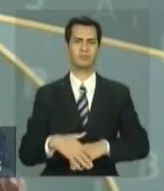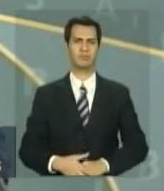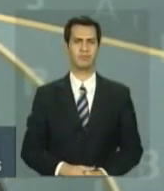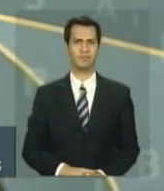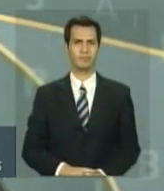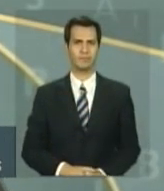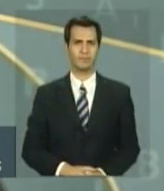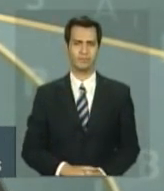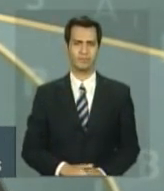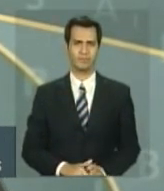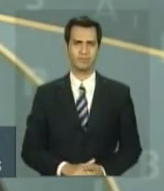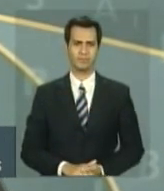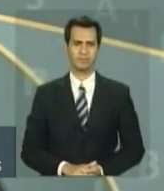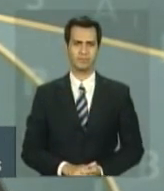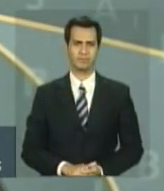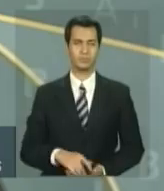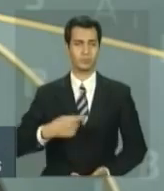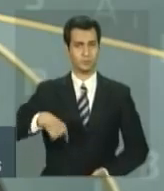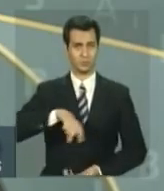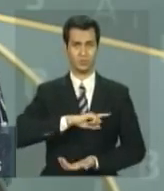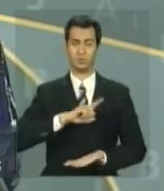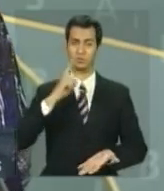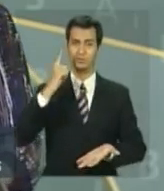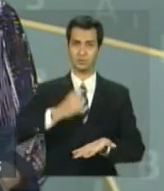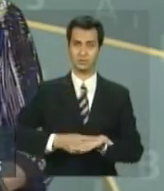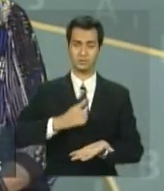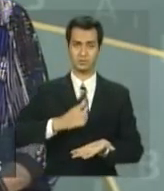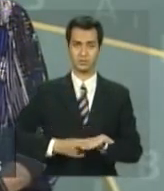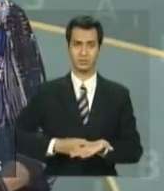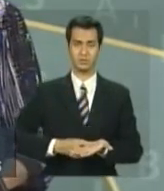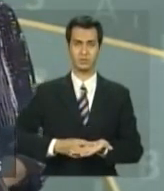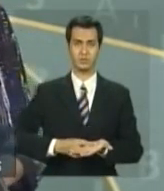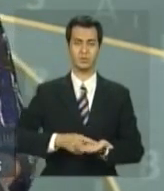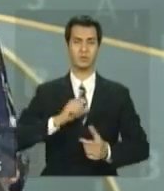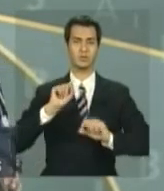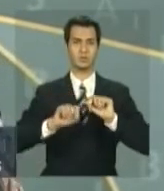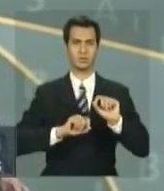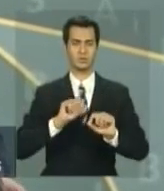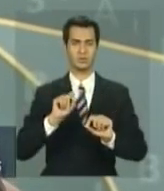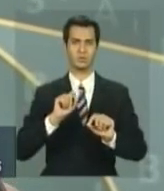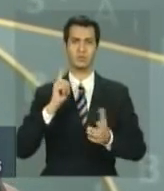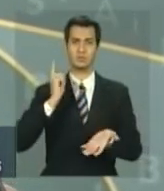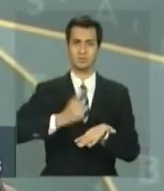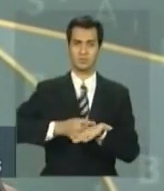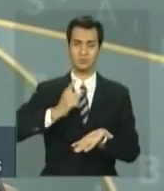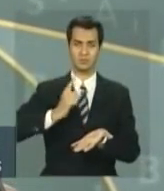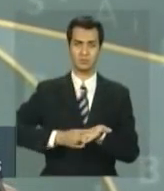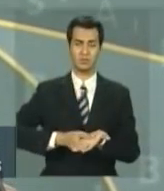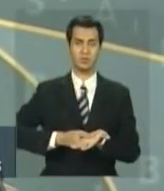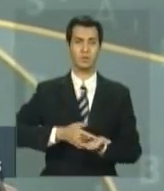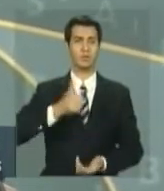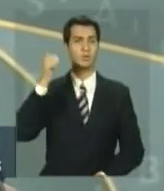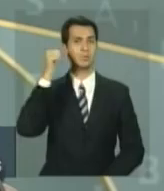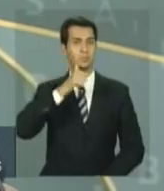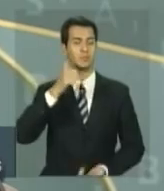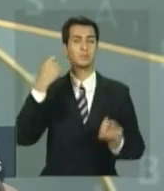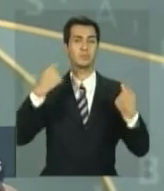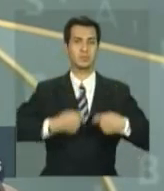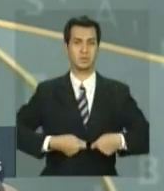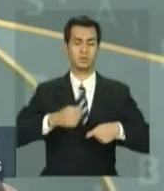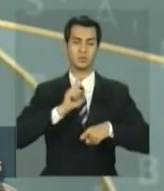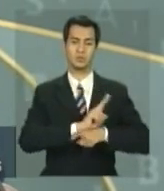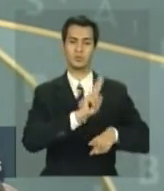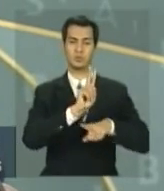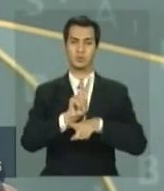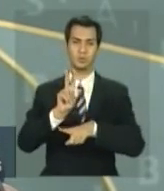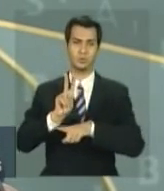processo. É nosso compromisso garantir que que as mulheres tenham proteção do